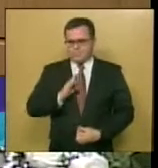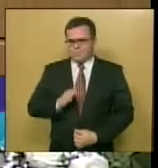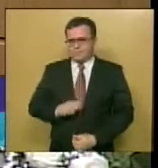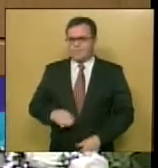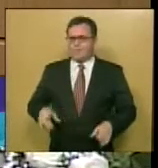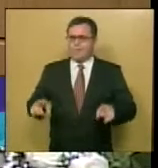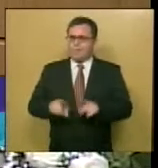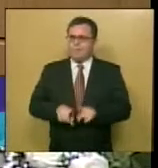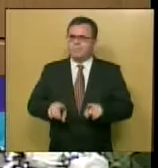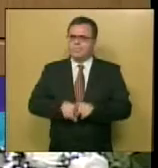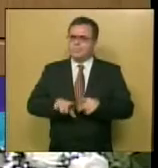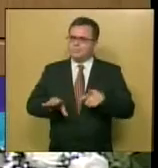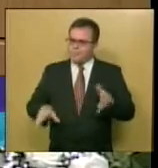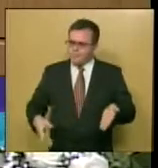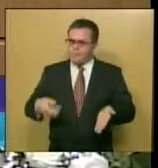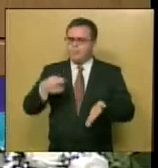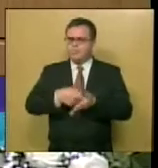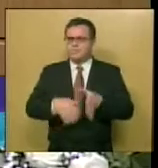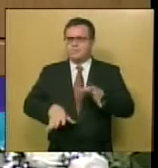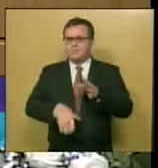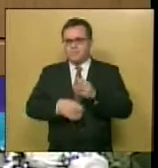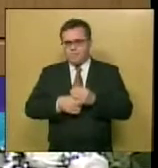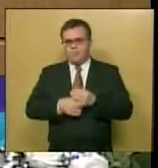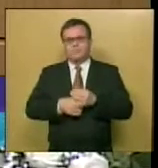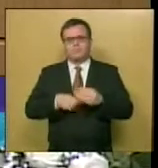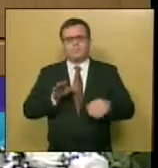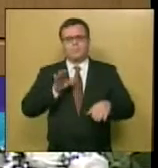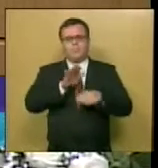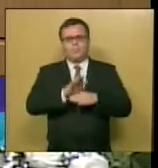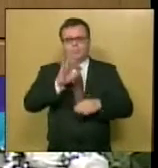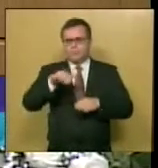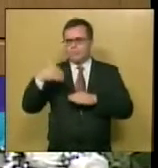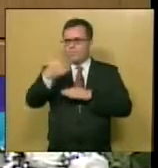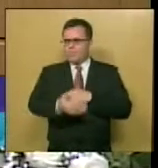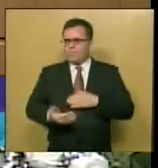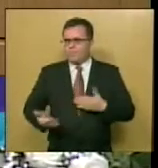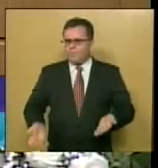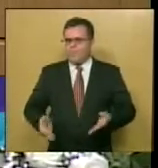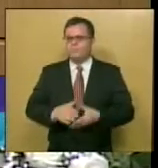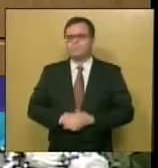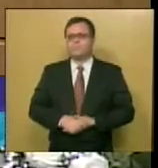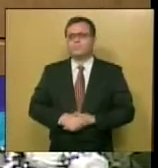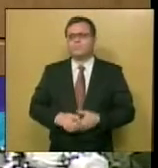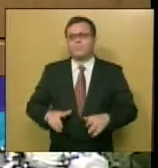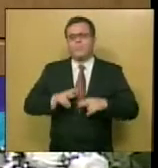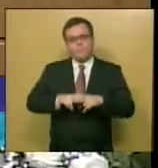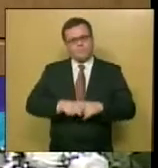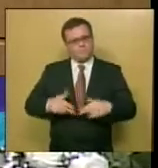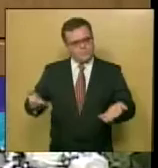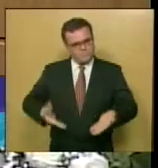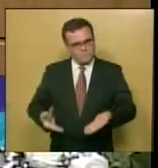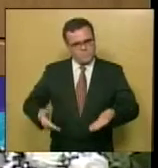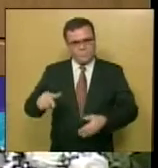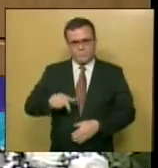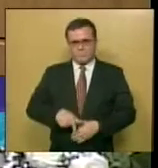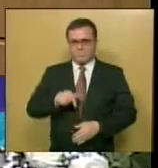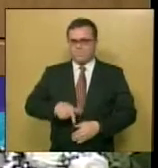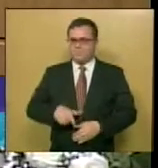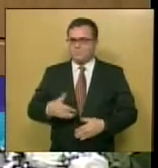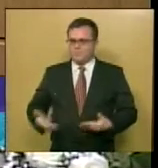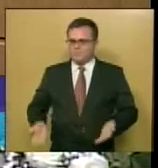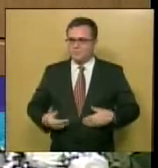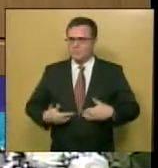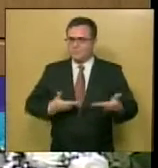de complementar tarifas de cartas destinadas ao exterior. Neste primeiro momento, convidamos